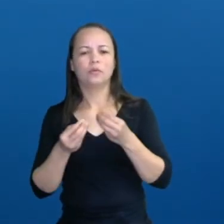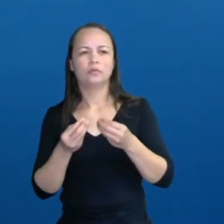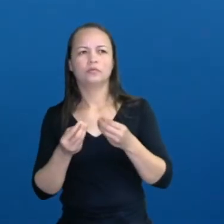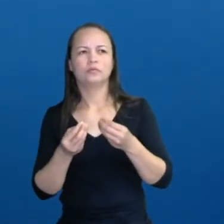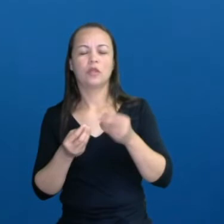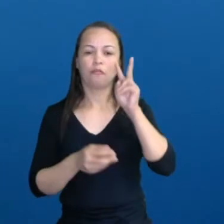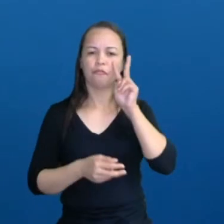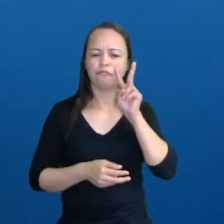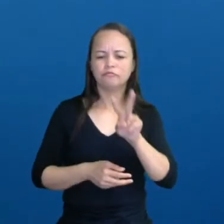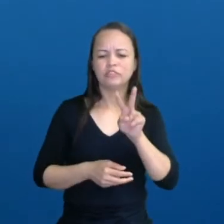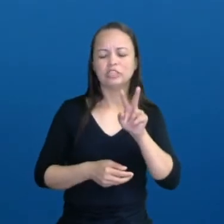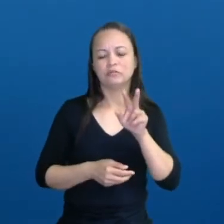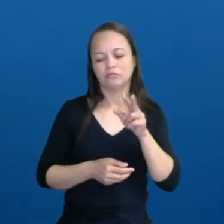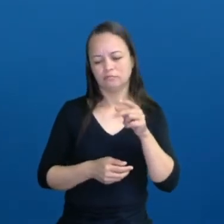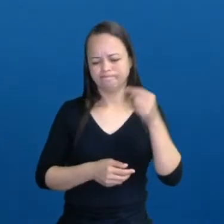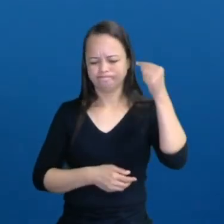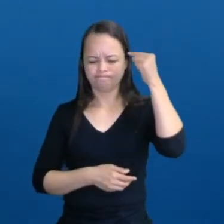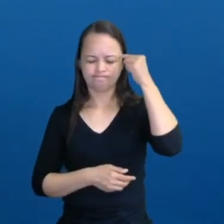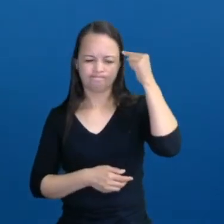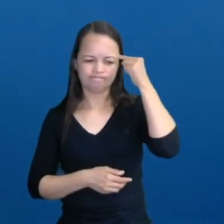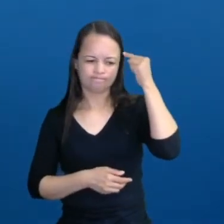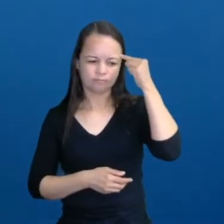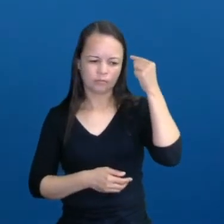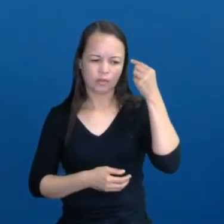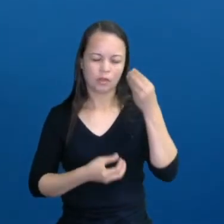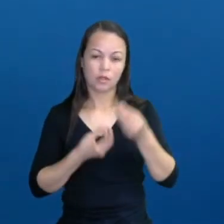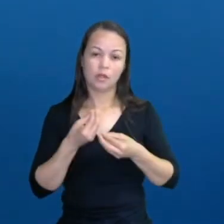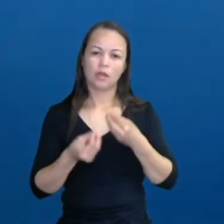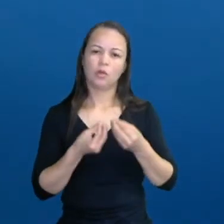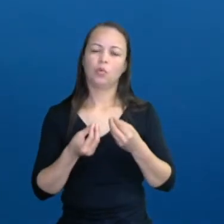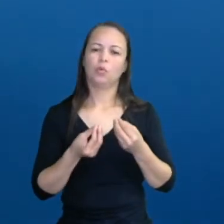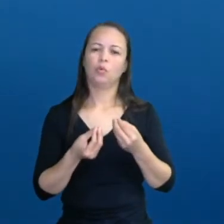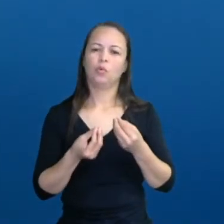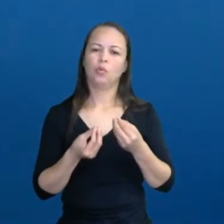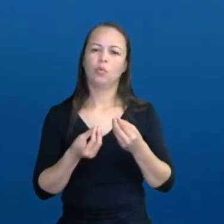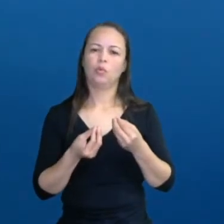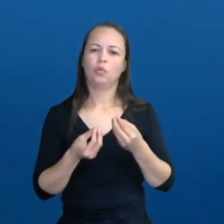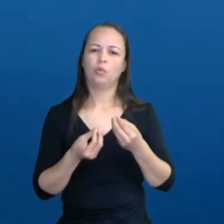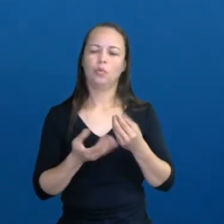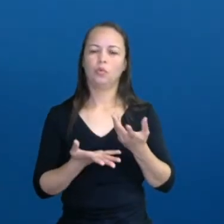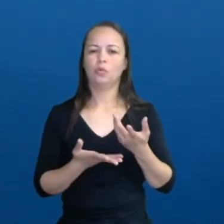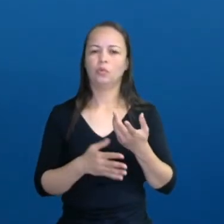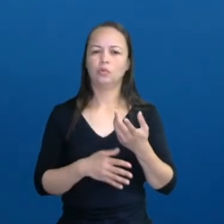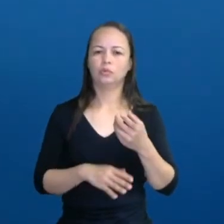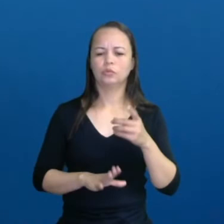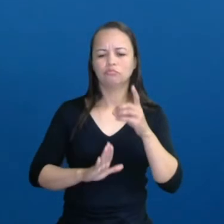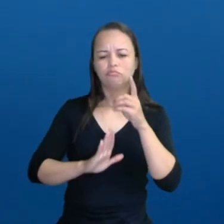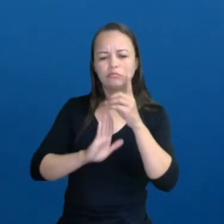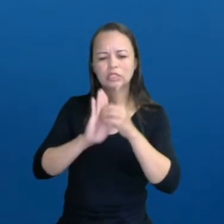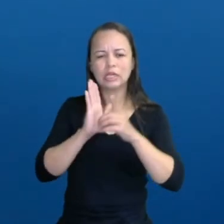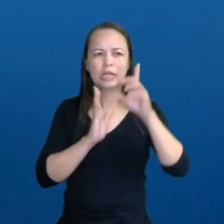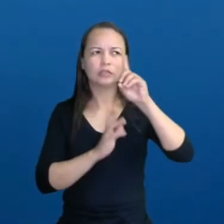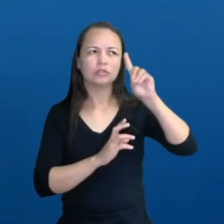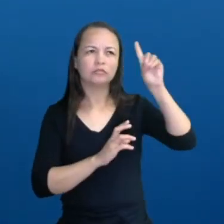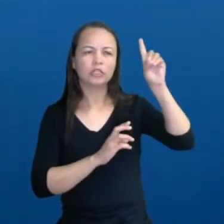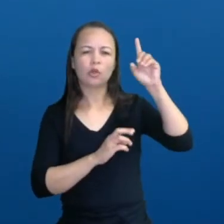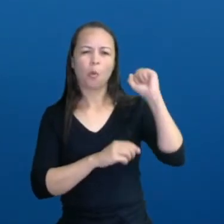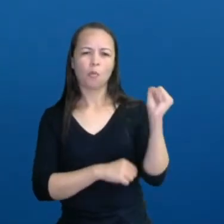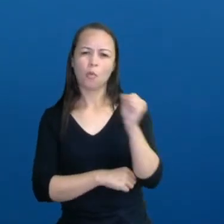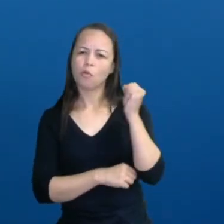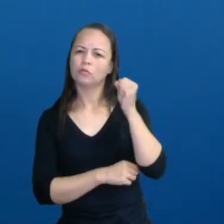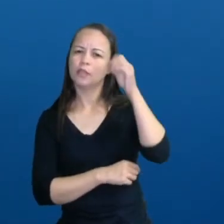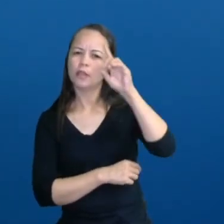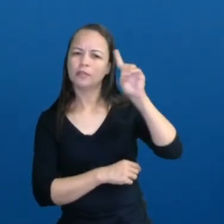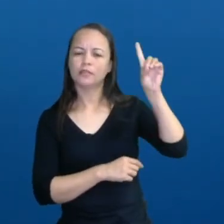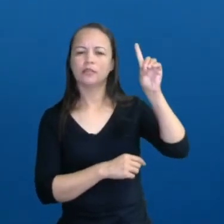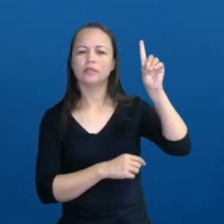via-se essa ideia de que o direito divino, existia um direito, um poder divino que